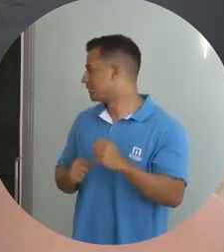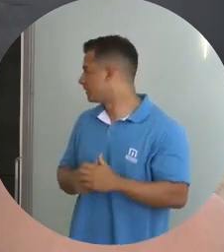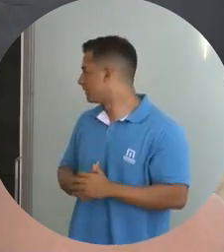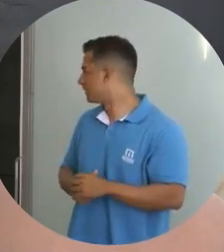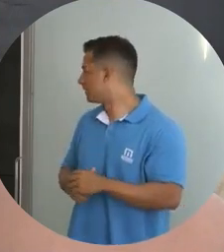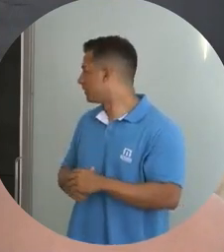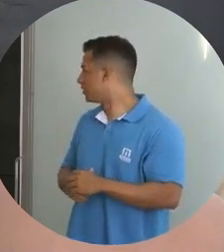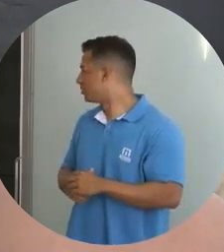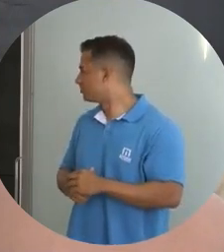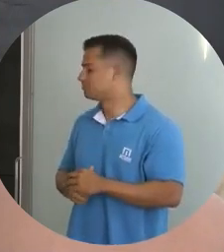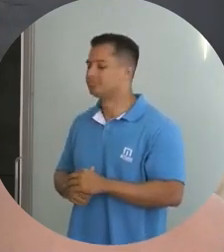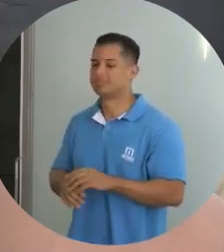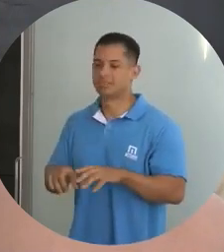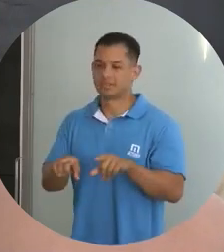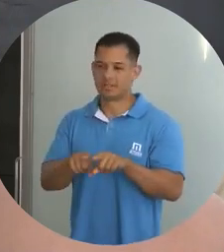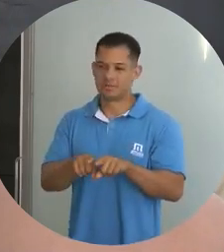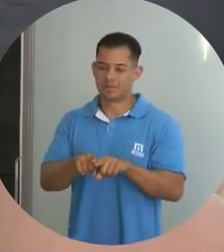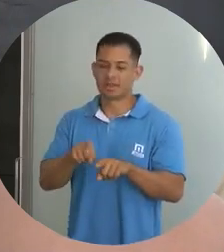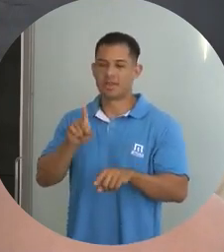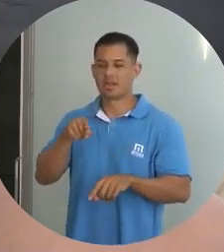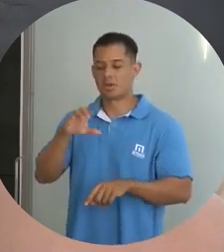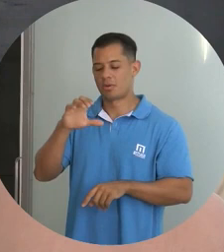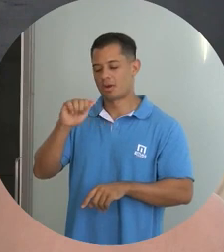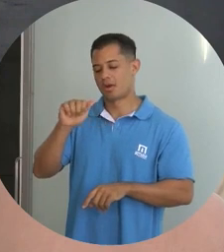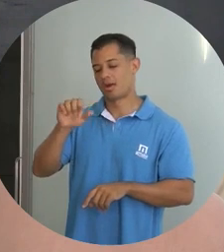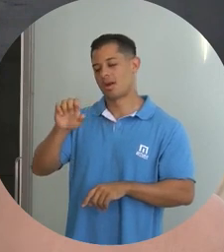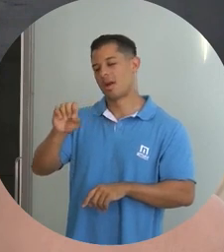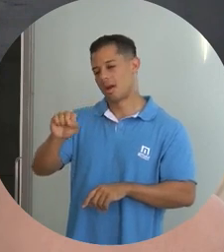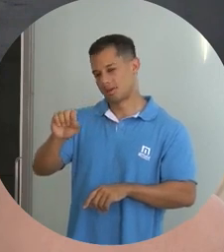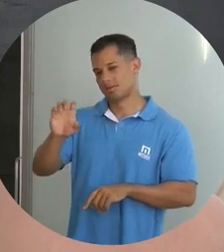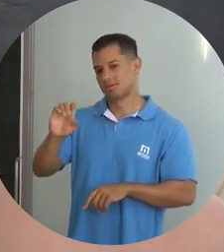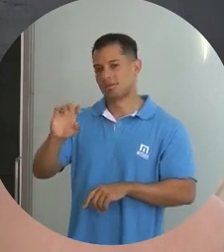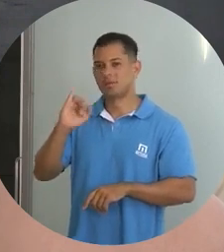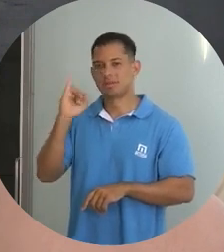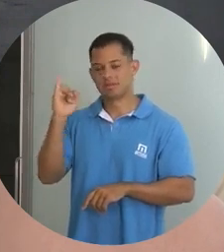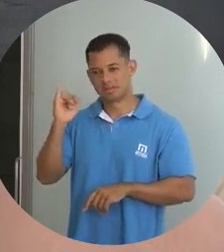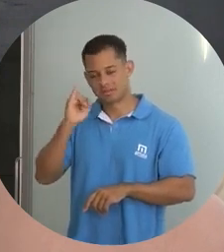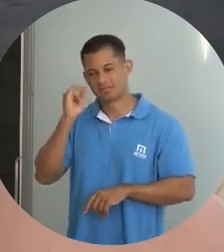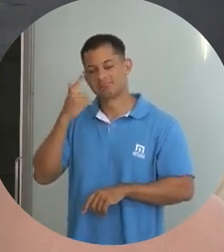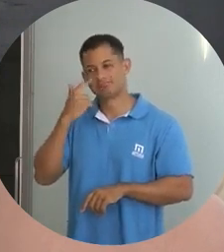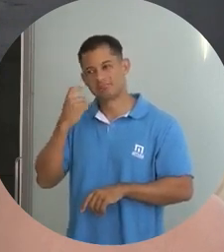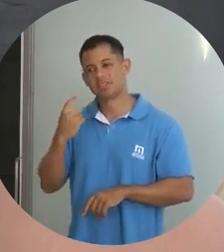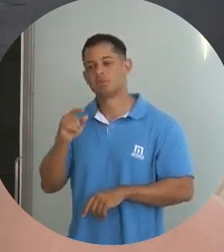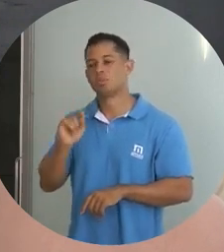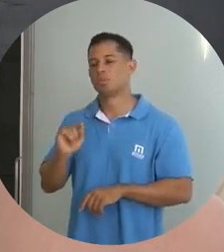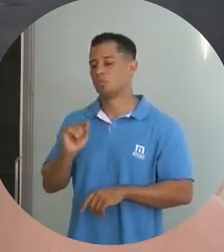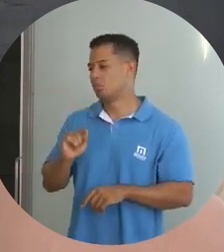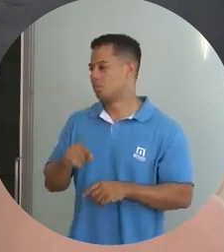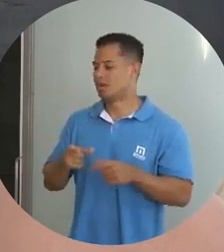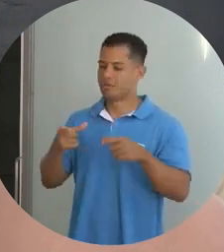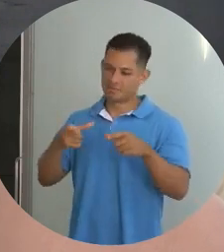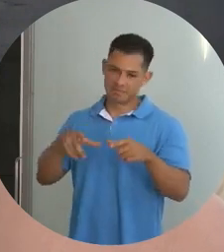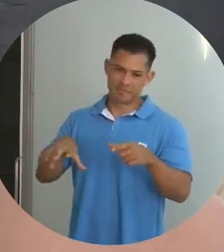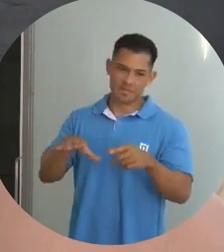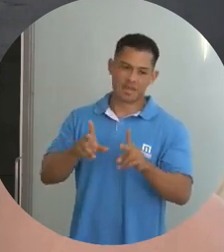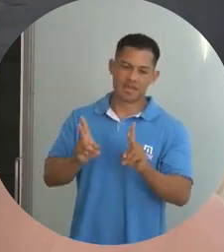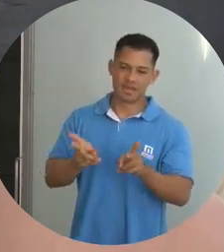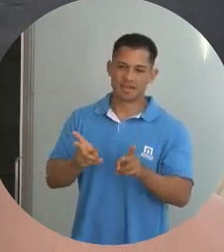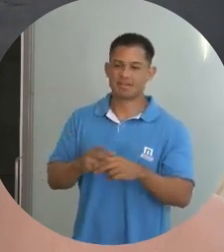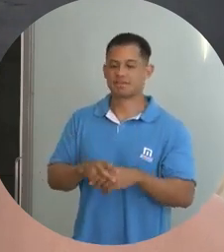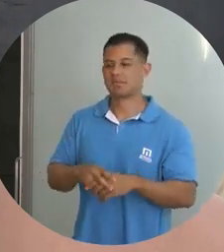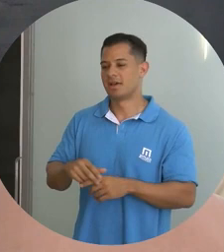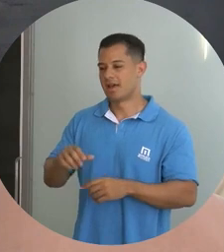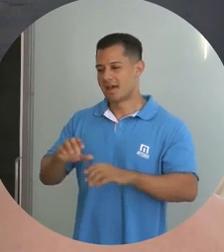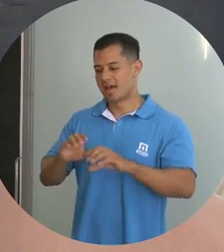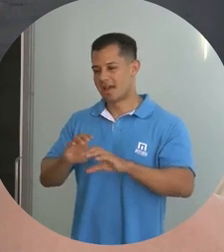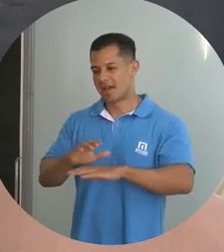Né? Aqui também é um caso interessante, em que, nesse mesmo local, aqui a base do forno está um